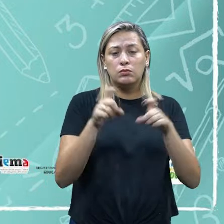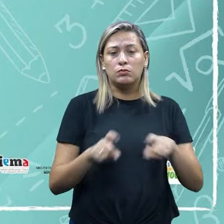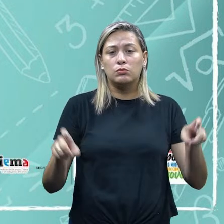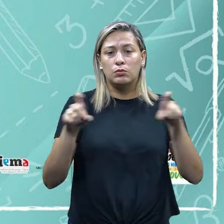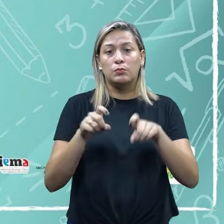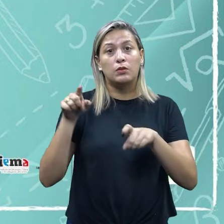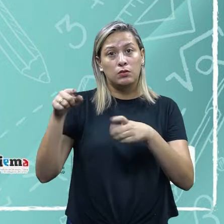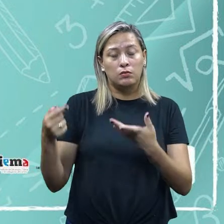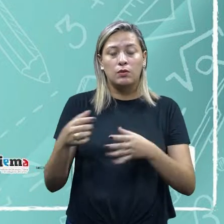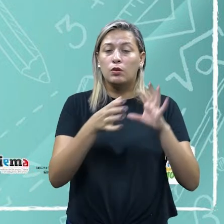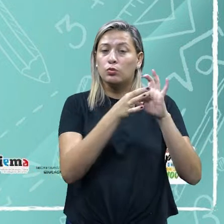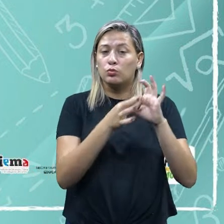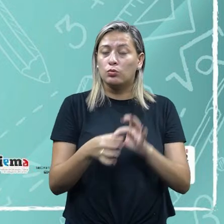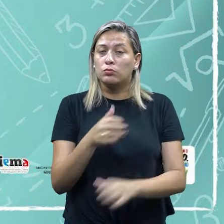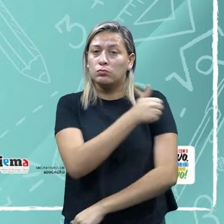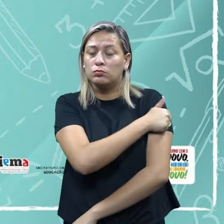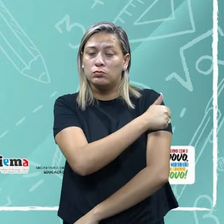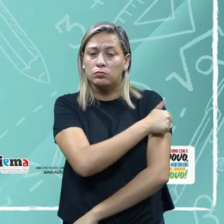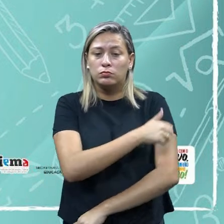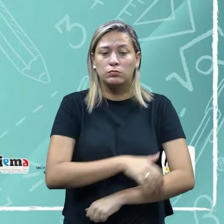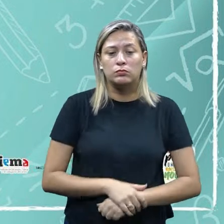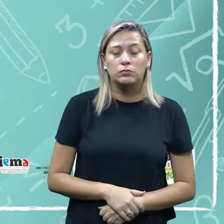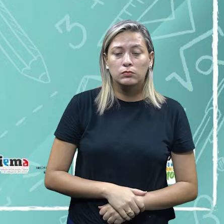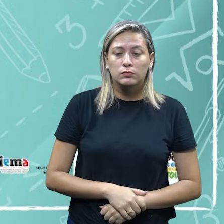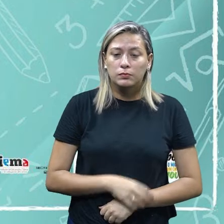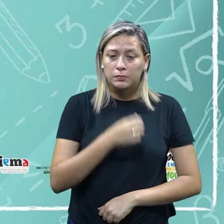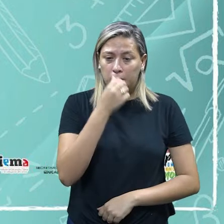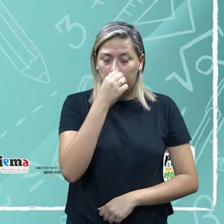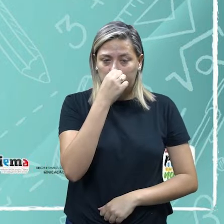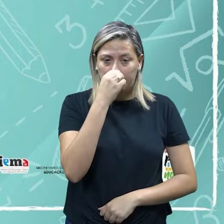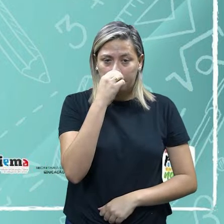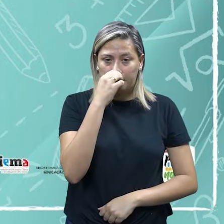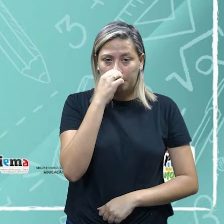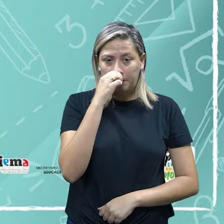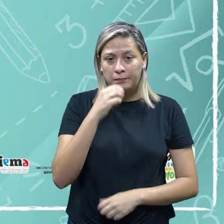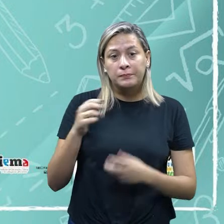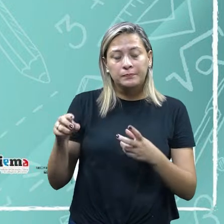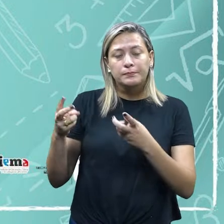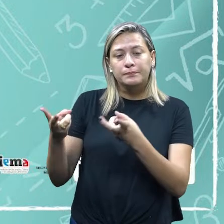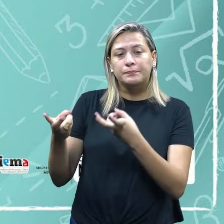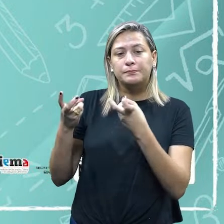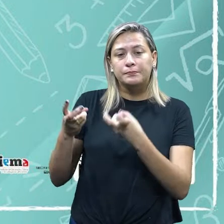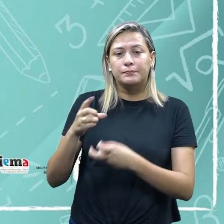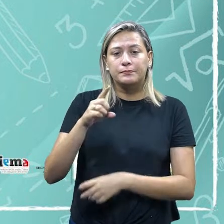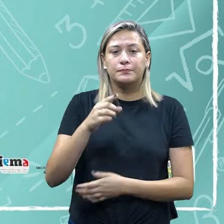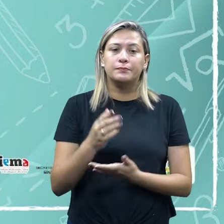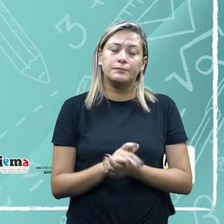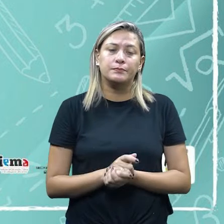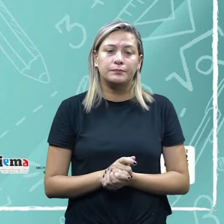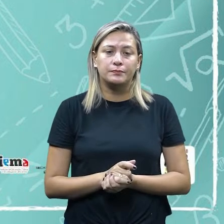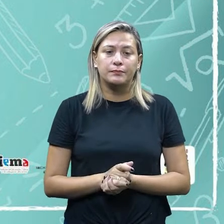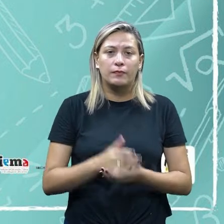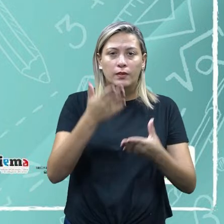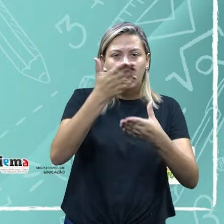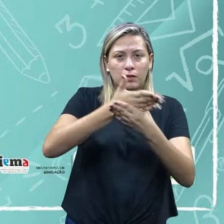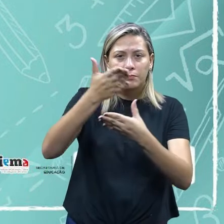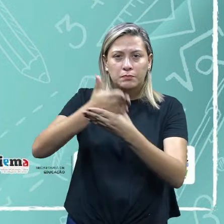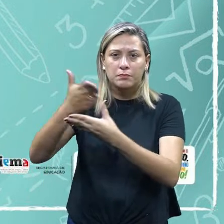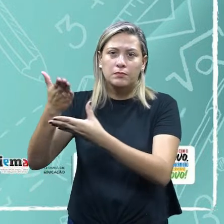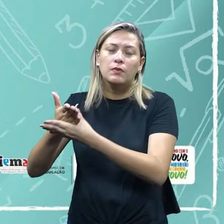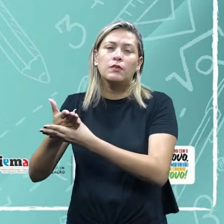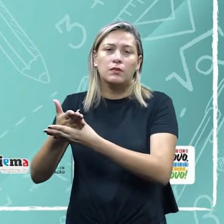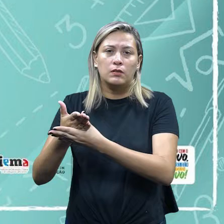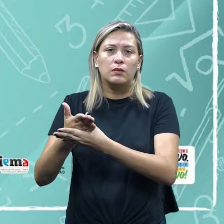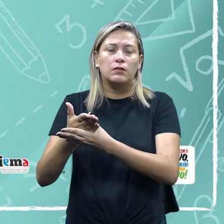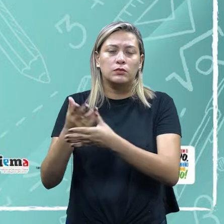tá? Então aqui você já consegue ver os diretórios que você pode, as pastas onde você vai guardar seus projetos. Aqui